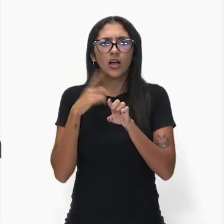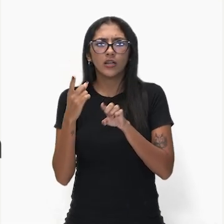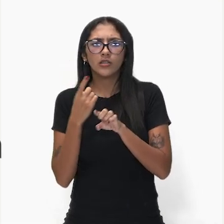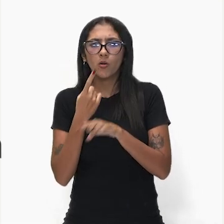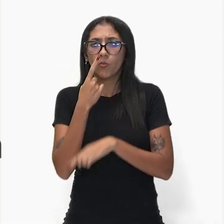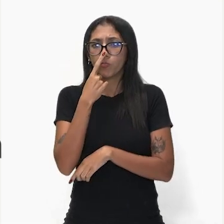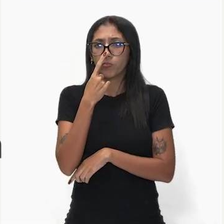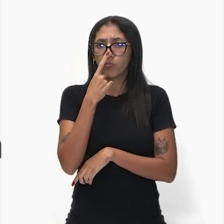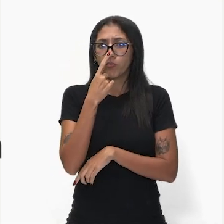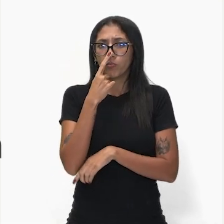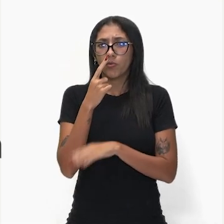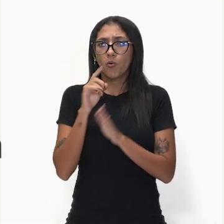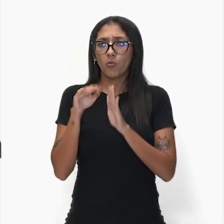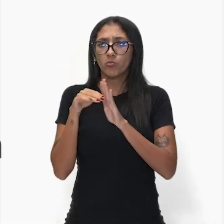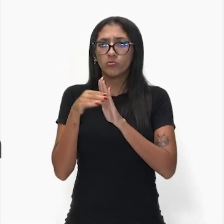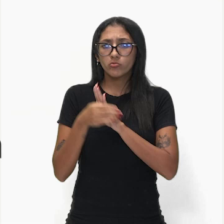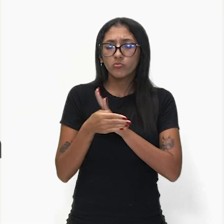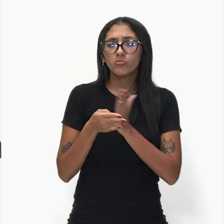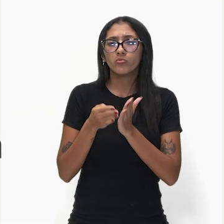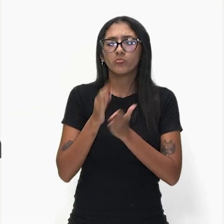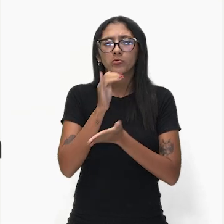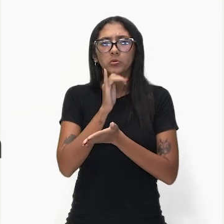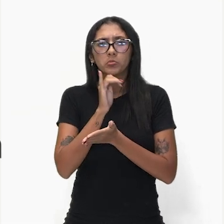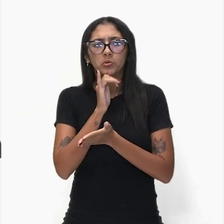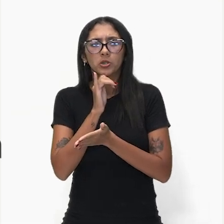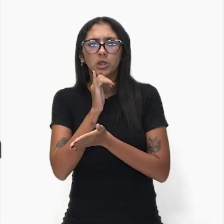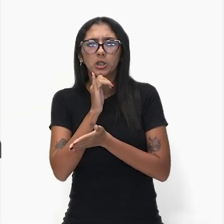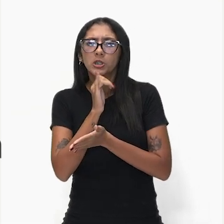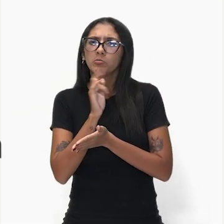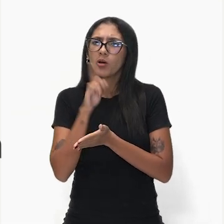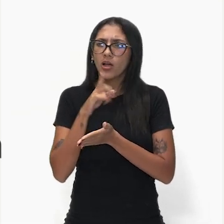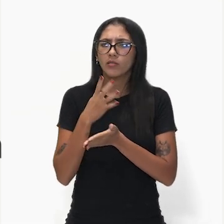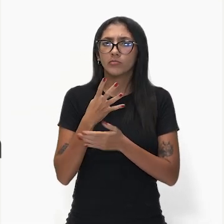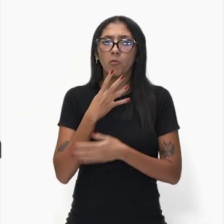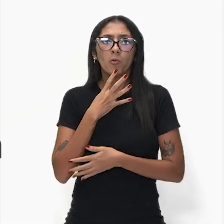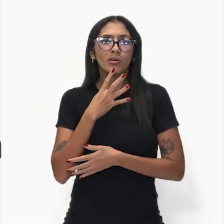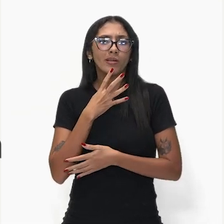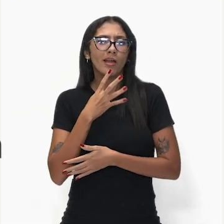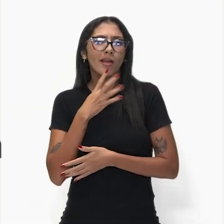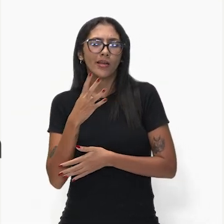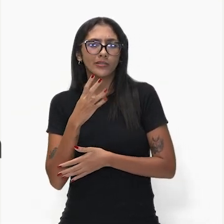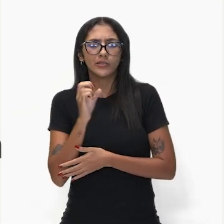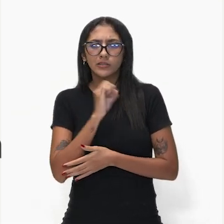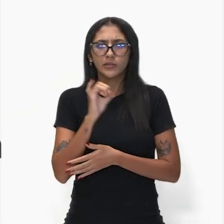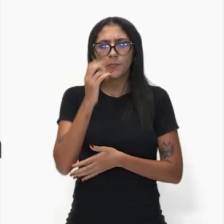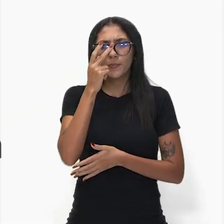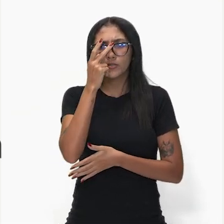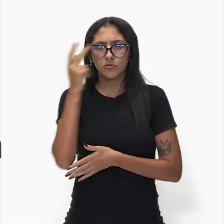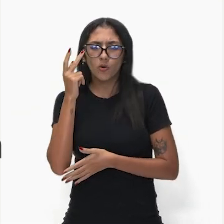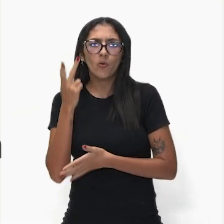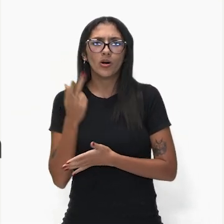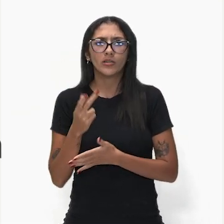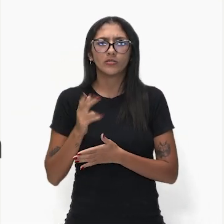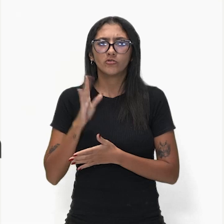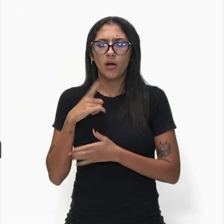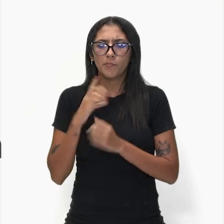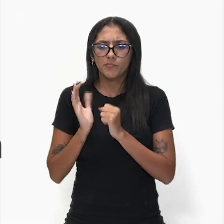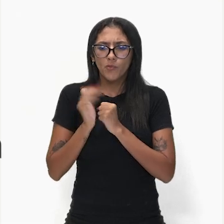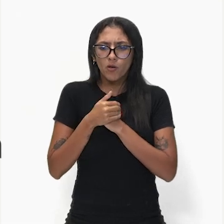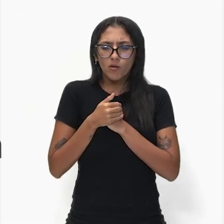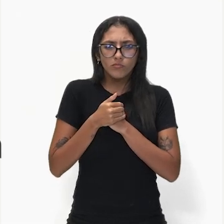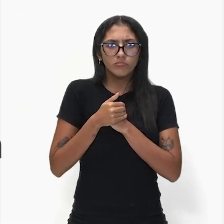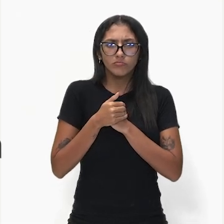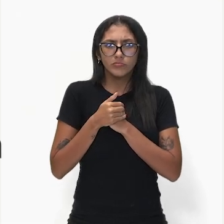só, através da máscara costumeira com que as disfarçava a